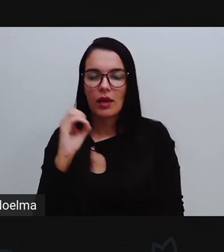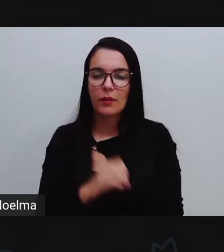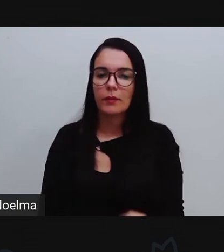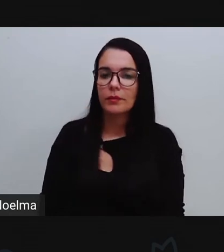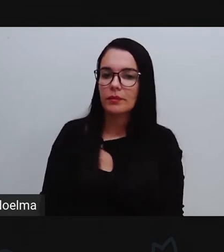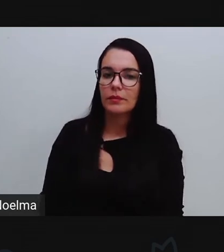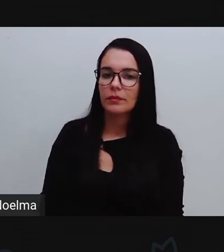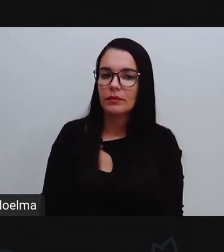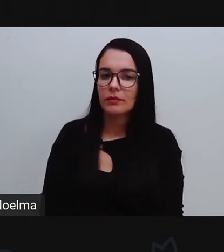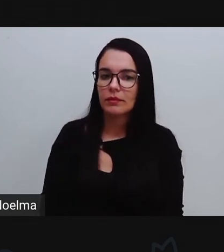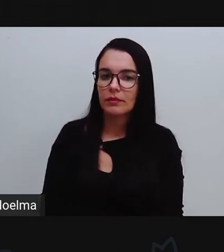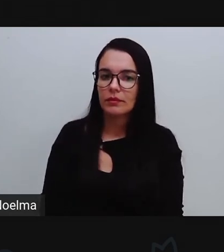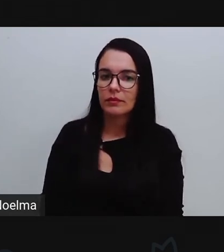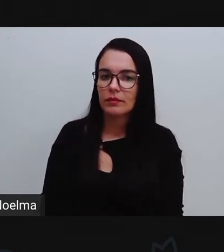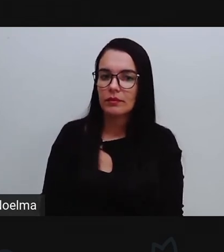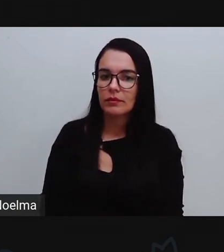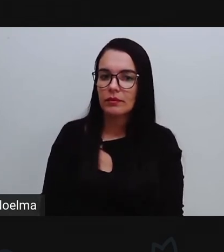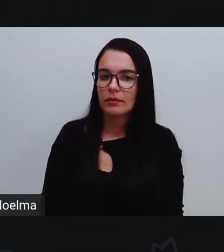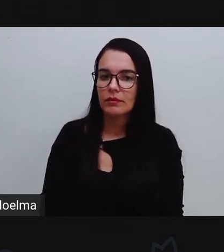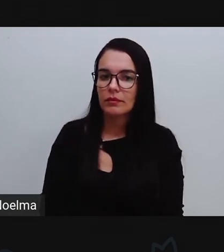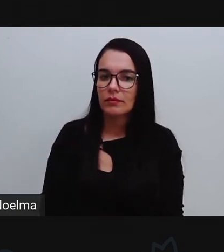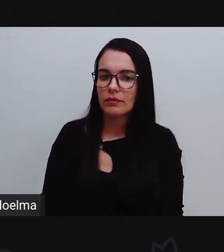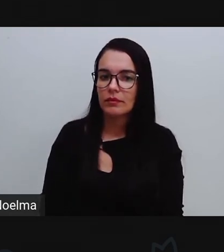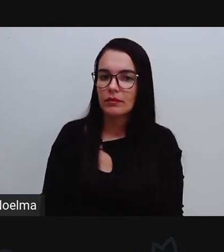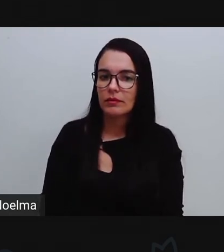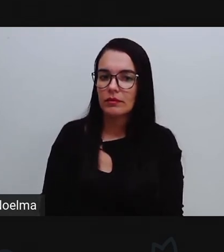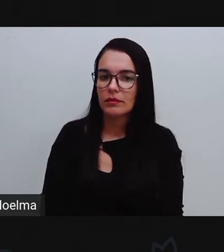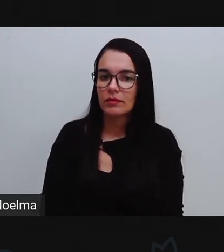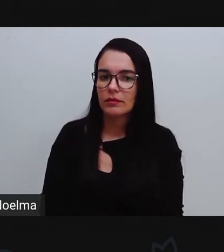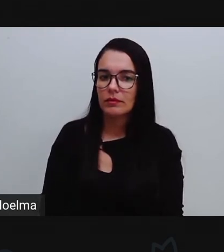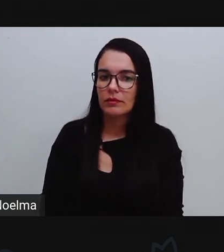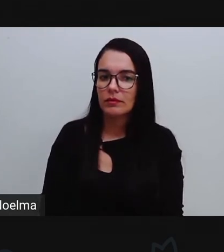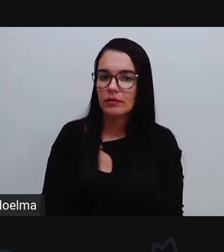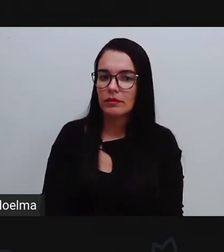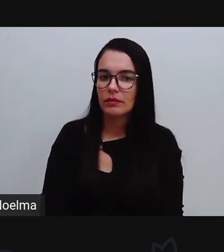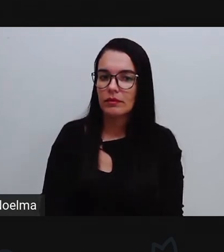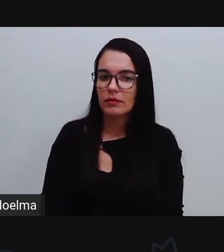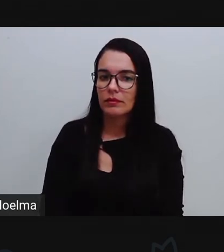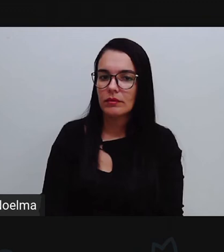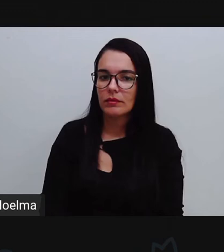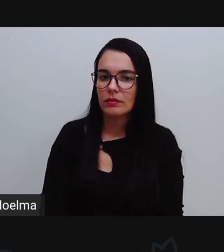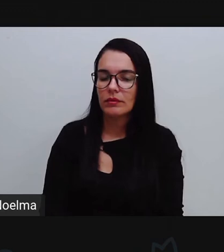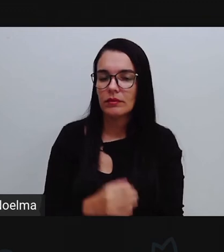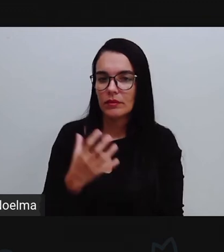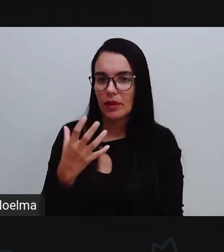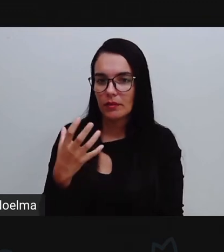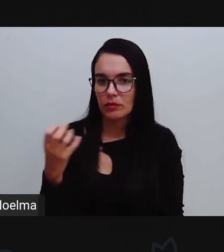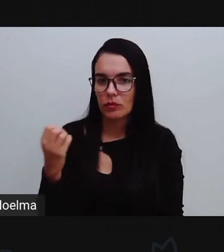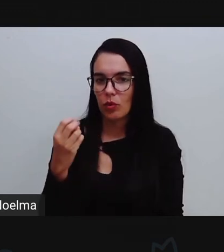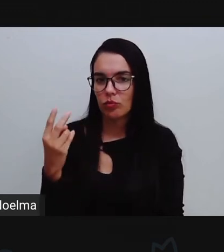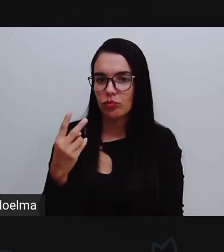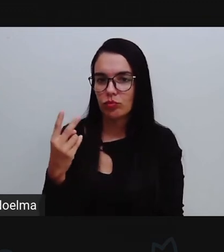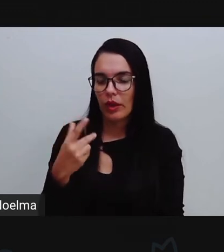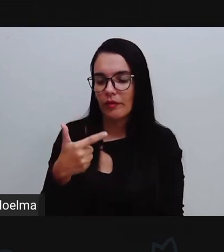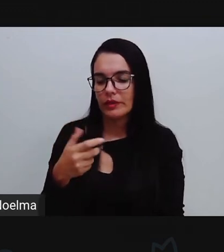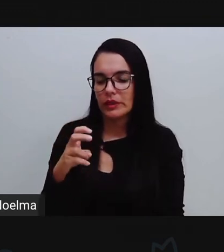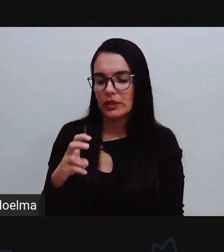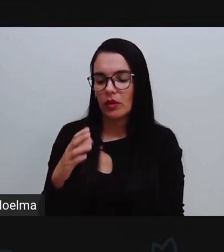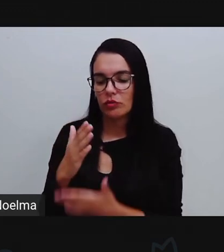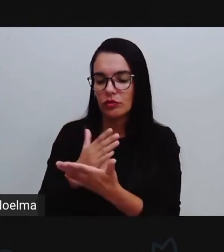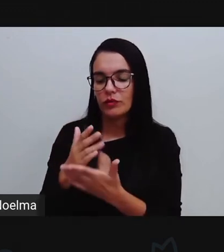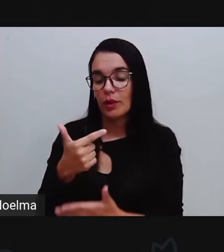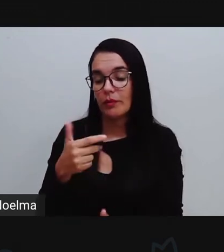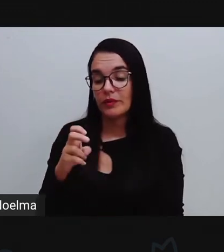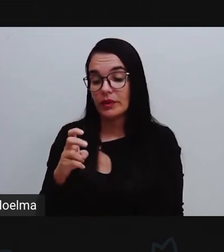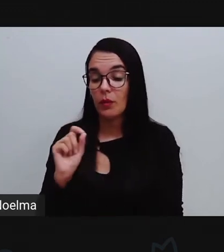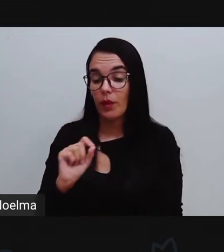25. 25, 2 não pode, vou pegar o quê? O 2 e o 5 aqui. 25 dividido por 25, 1.